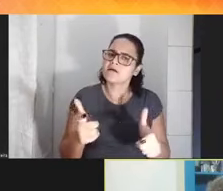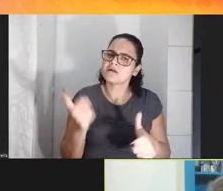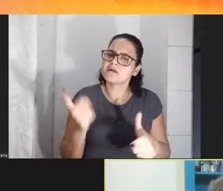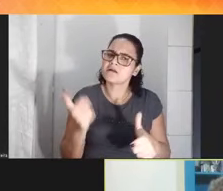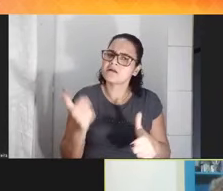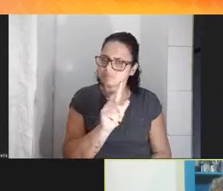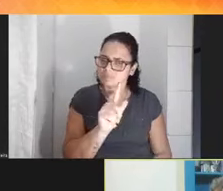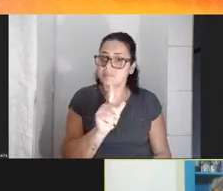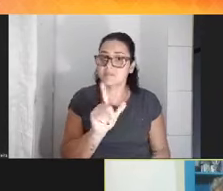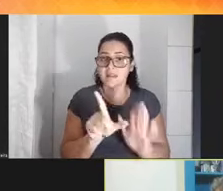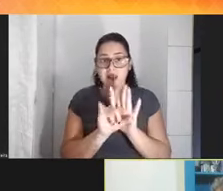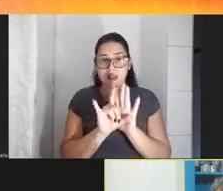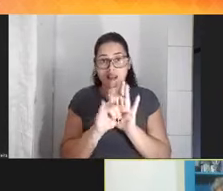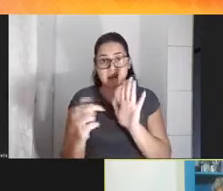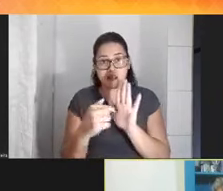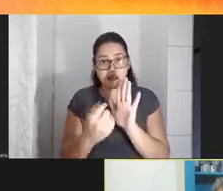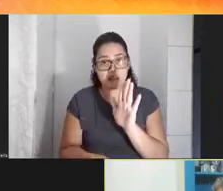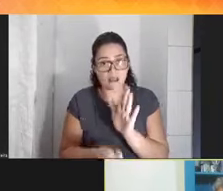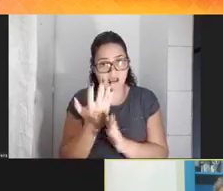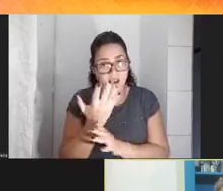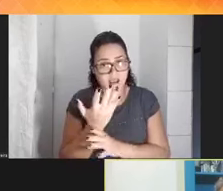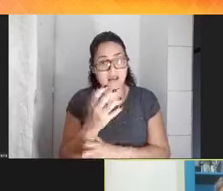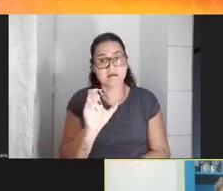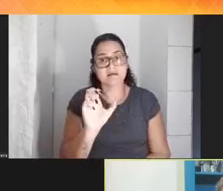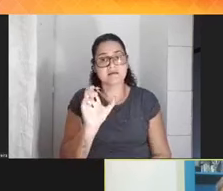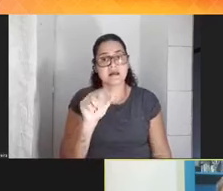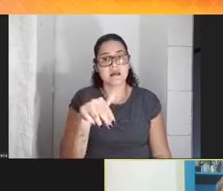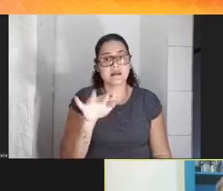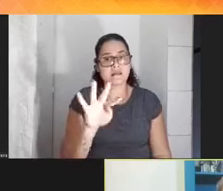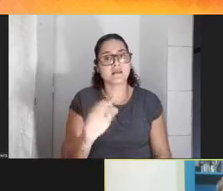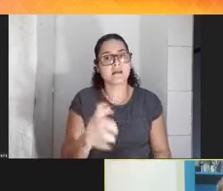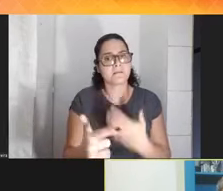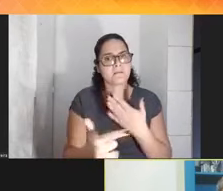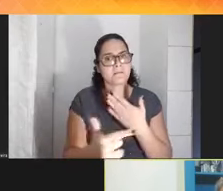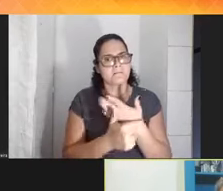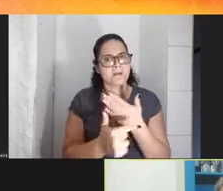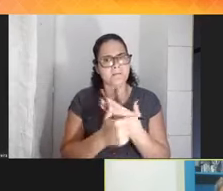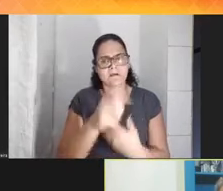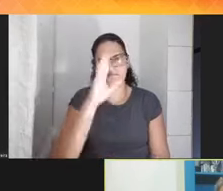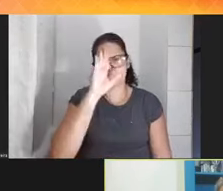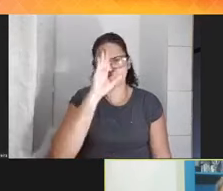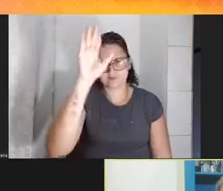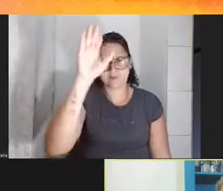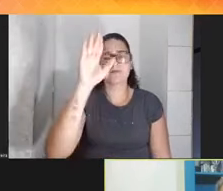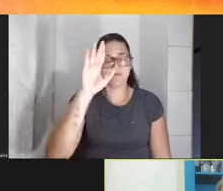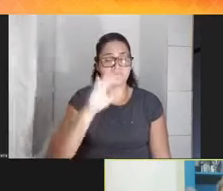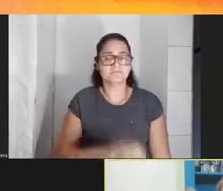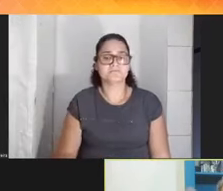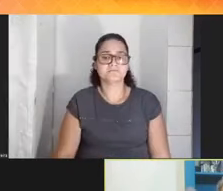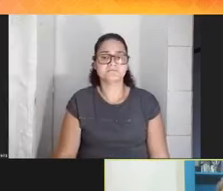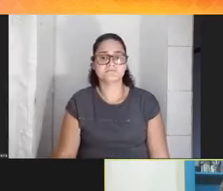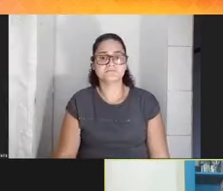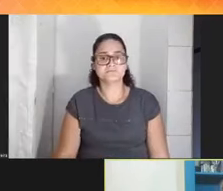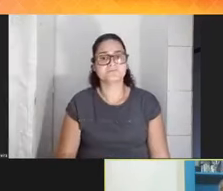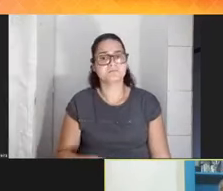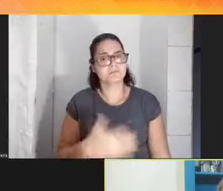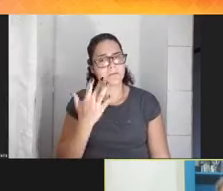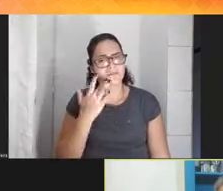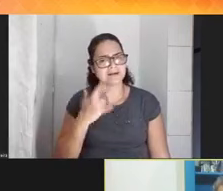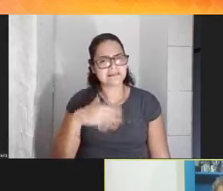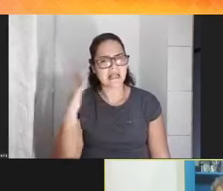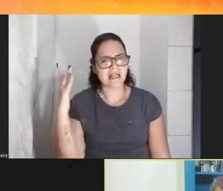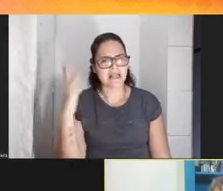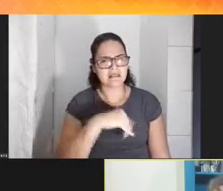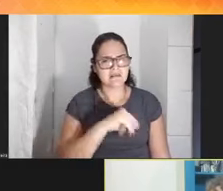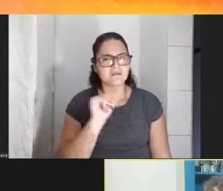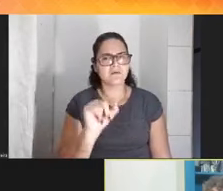da lei. E a CNTE teve um papel fundamental nessa organização. E o que eu acho que é o mais lindo dessa organização e